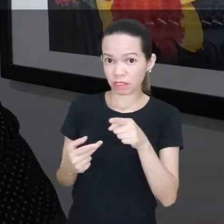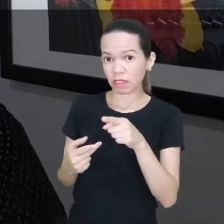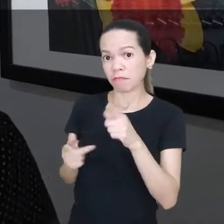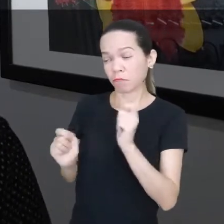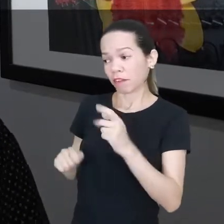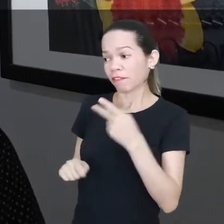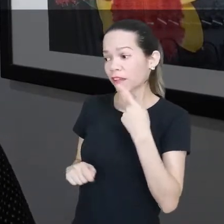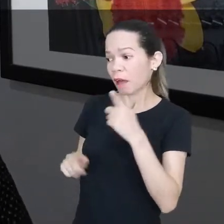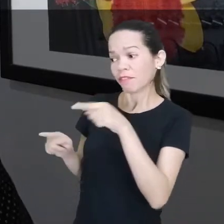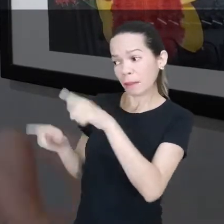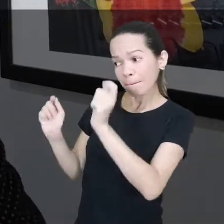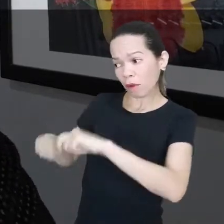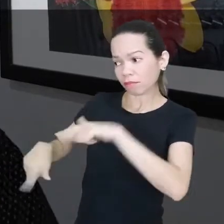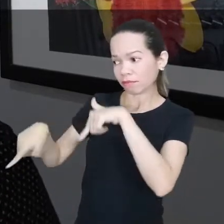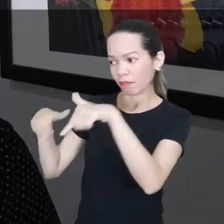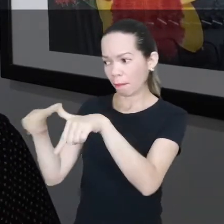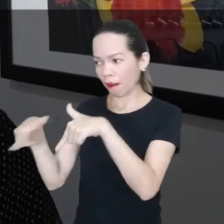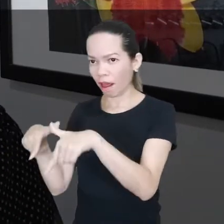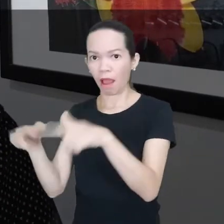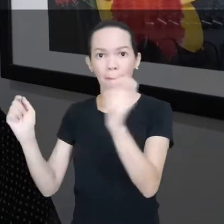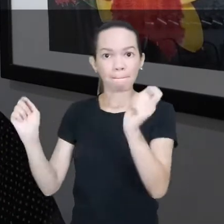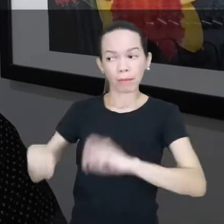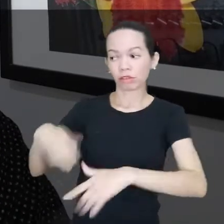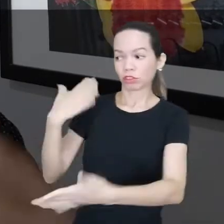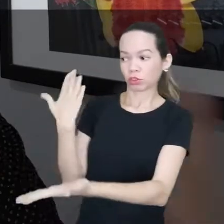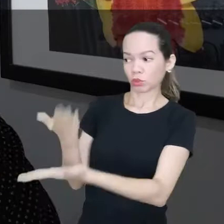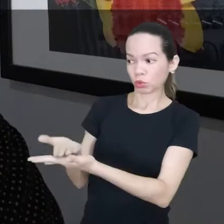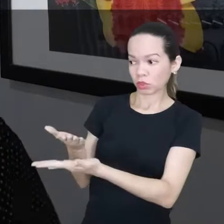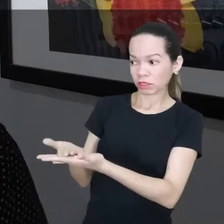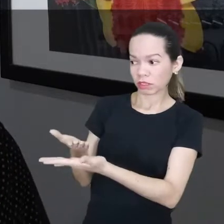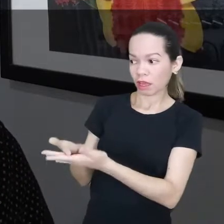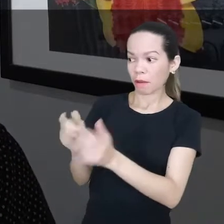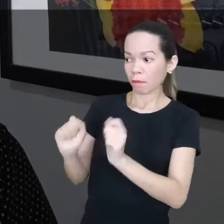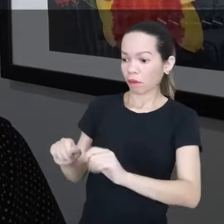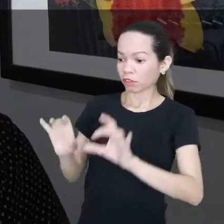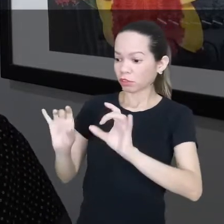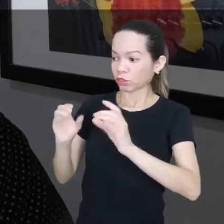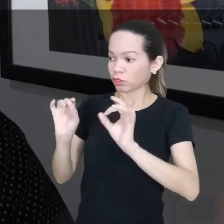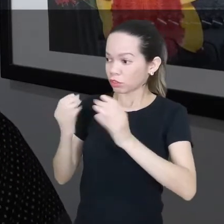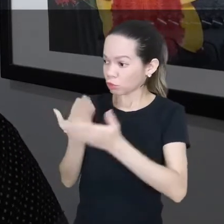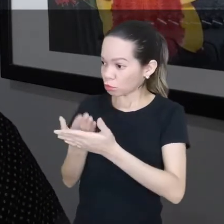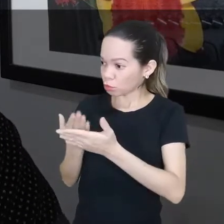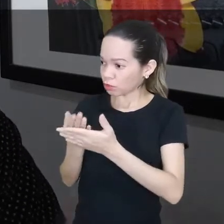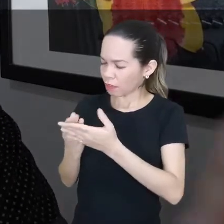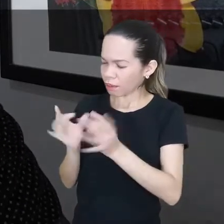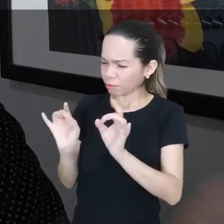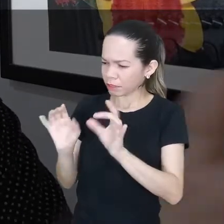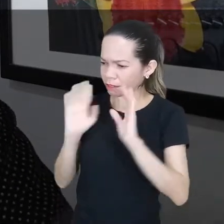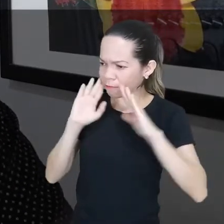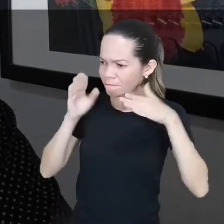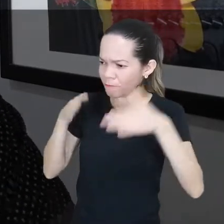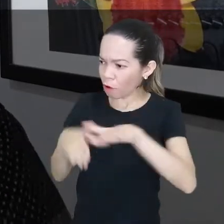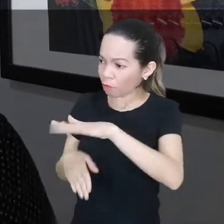Você pode estudar, você pode trabalhar, você pode se especializar em uma área para alcançar os